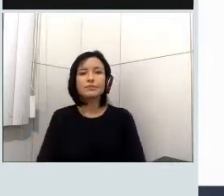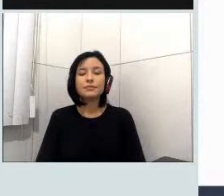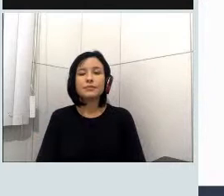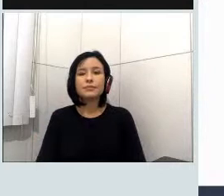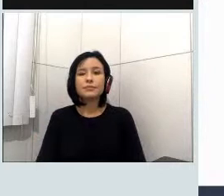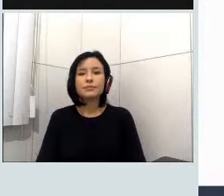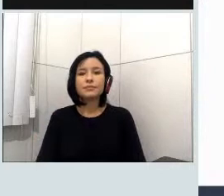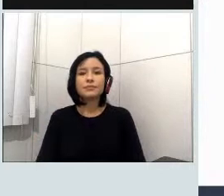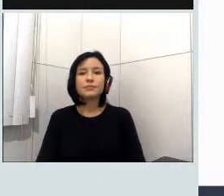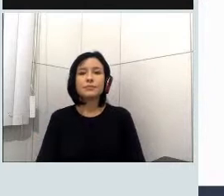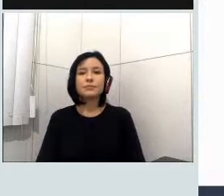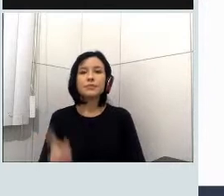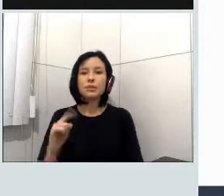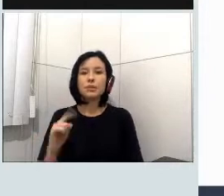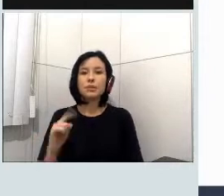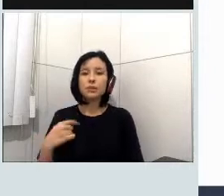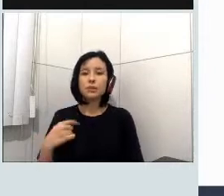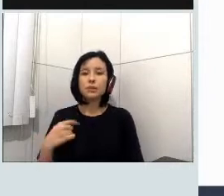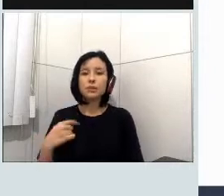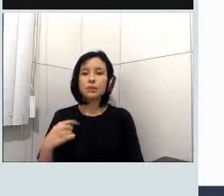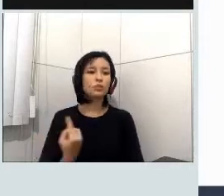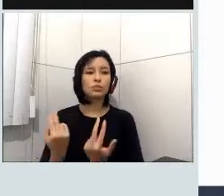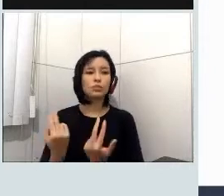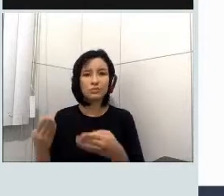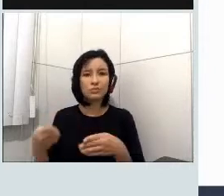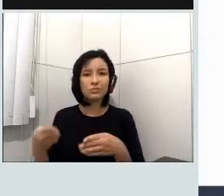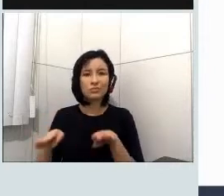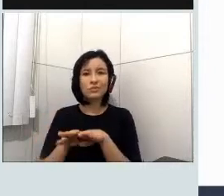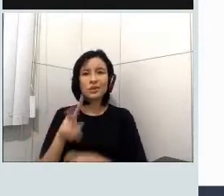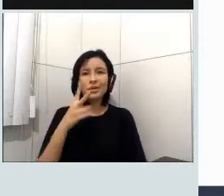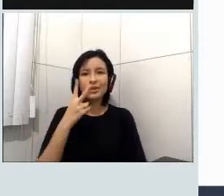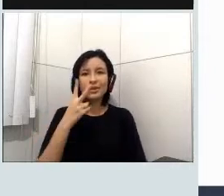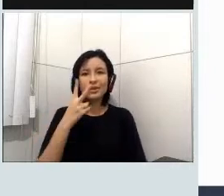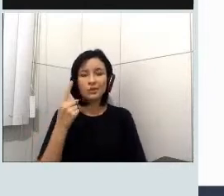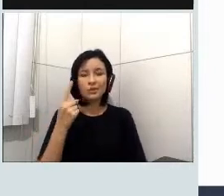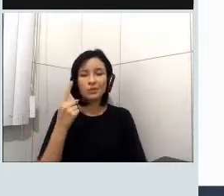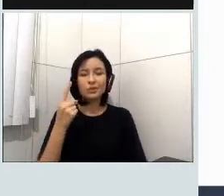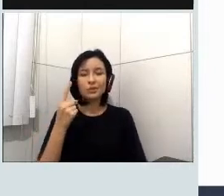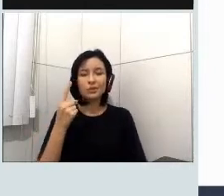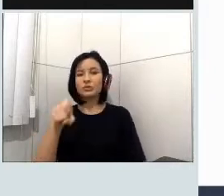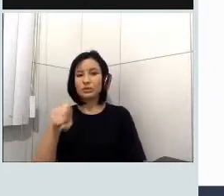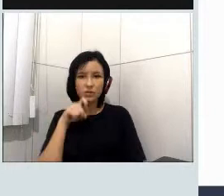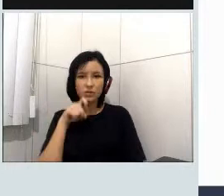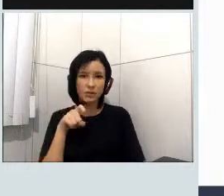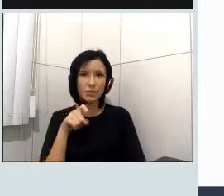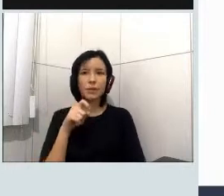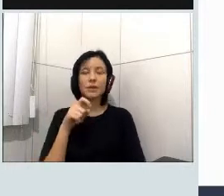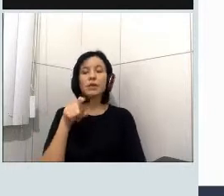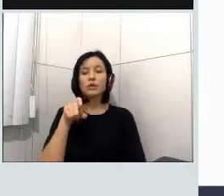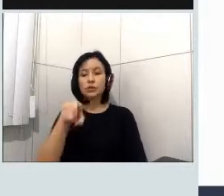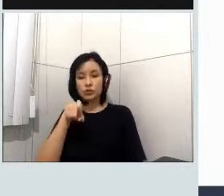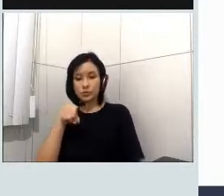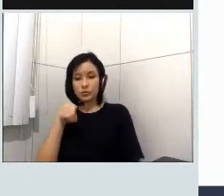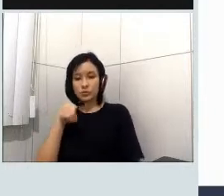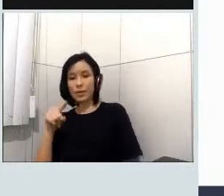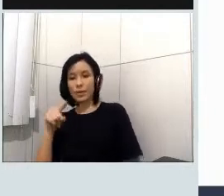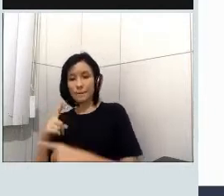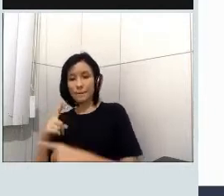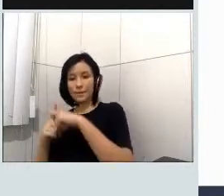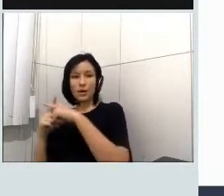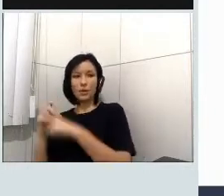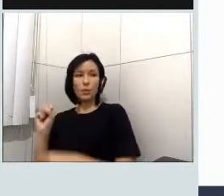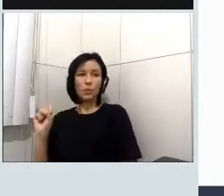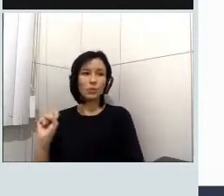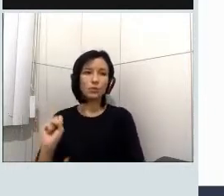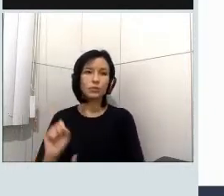Nós igualamos o 2x menos 5 ao x mais 8. Quando nós isolamos